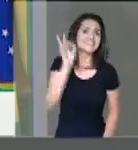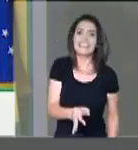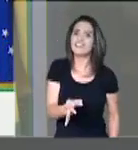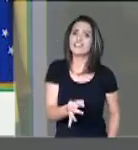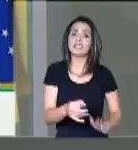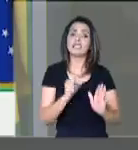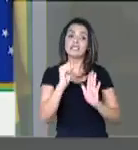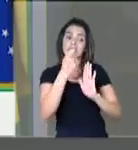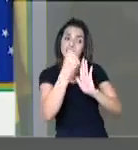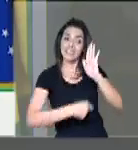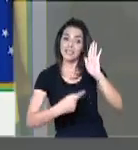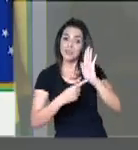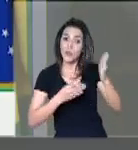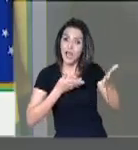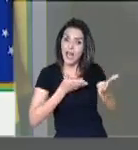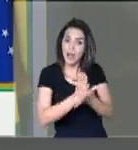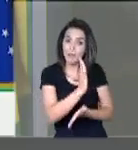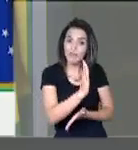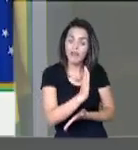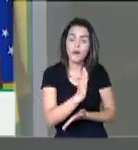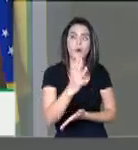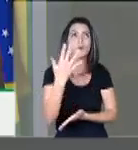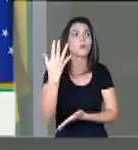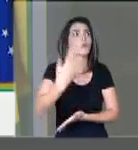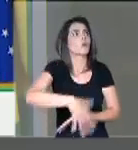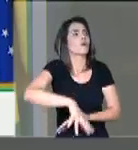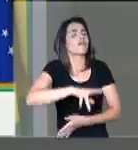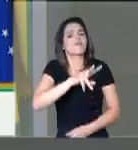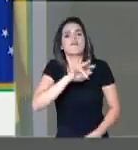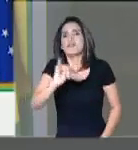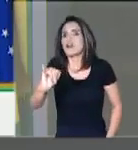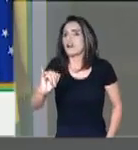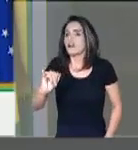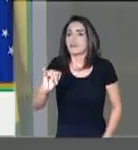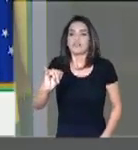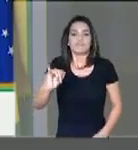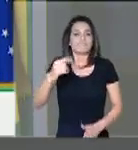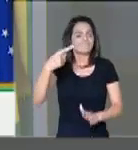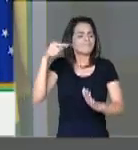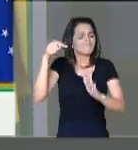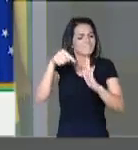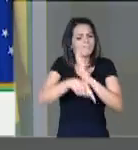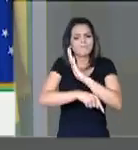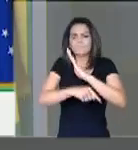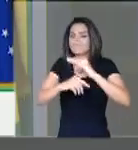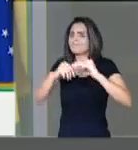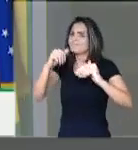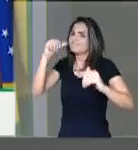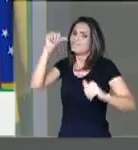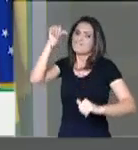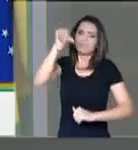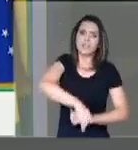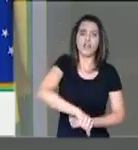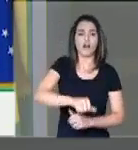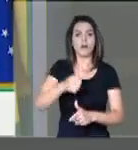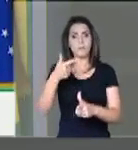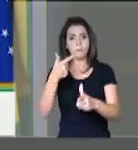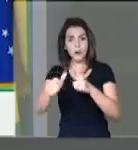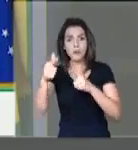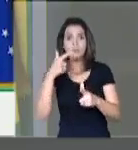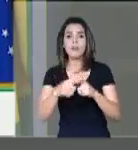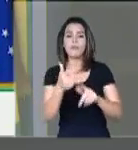se aprovado será um instrumento para aprofundar a grave crise ambiental